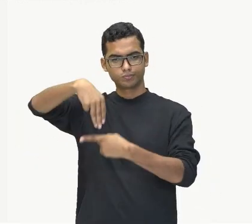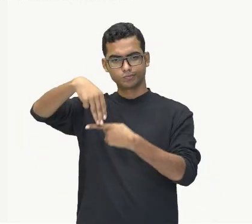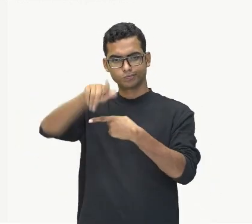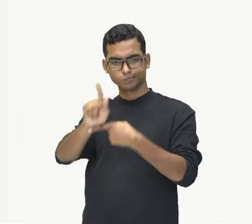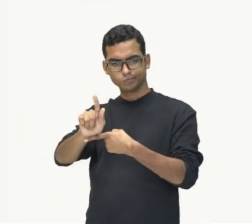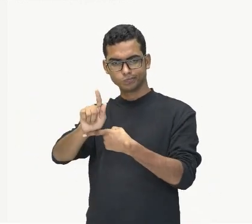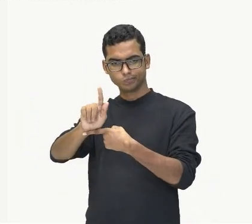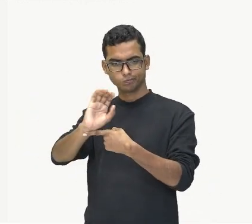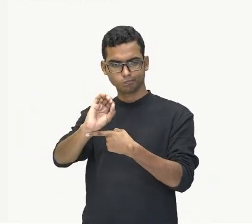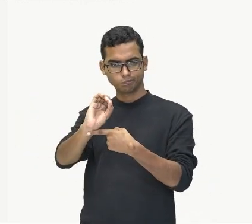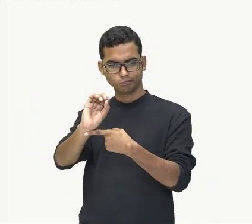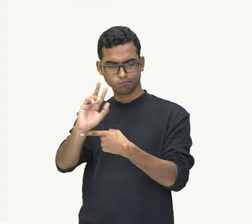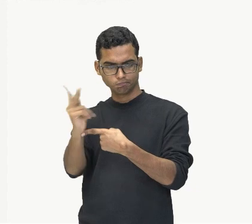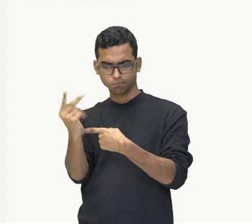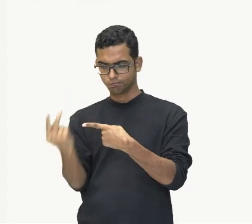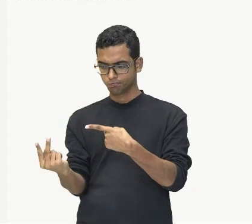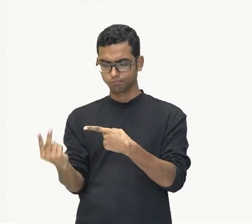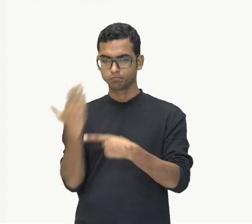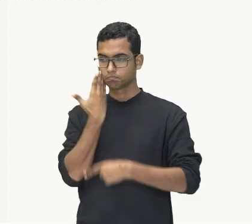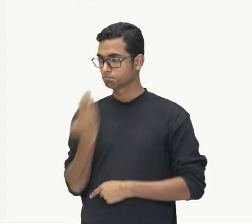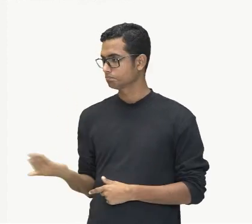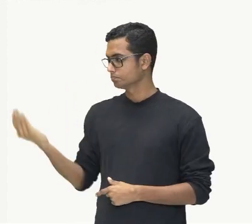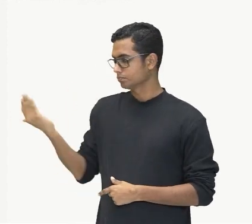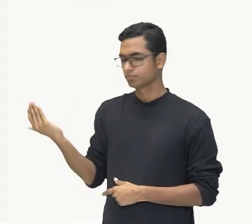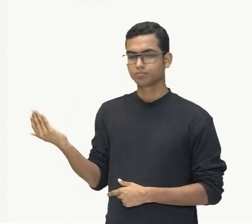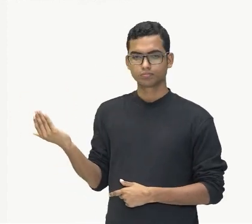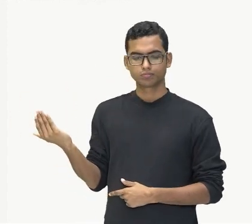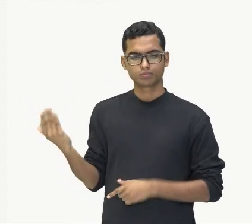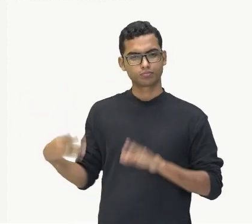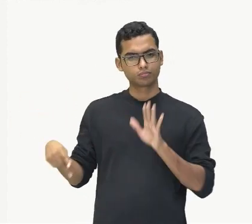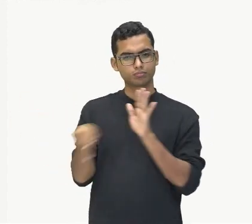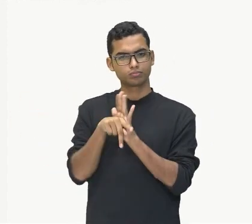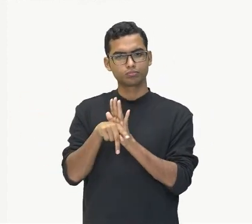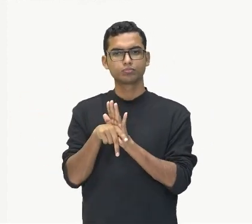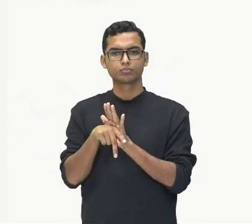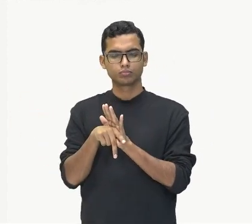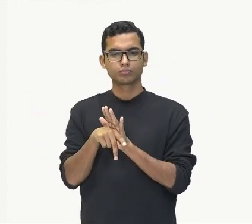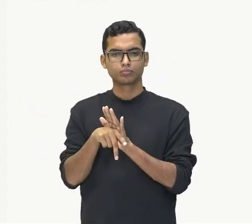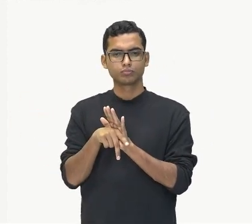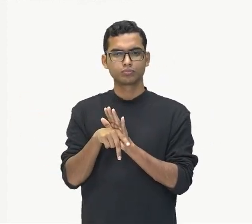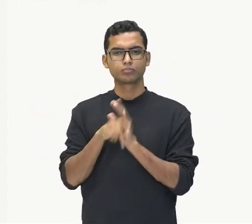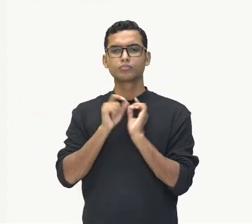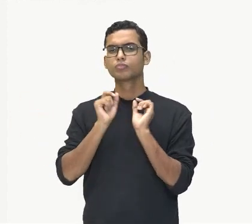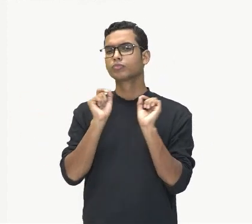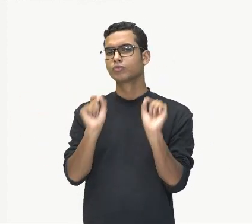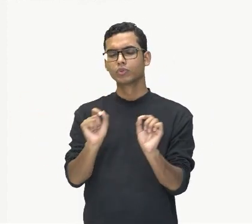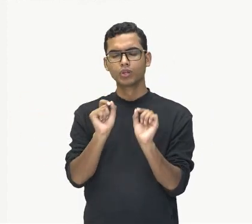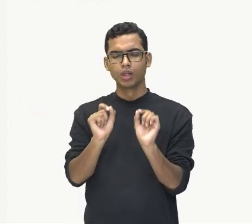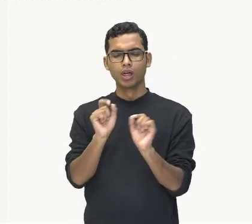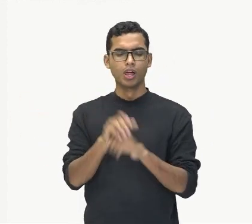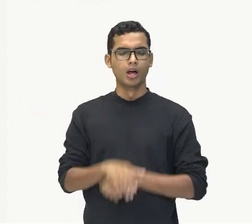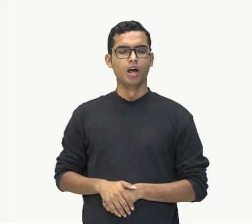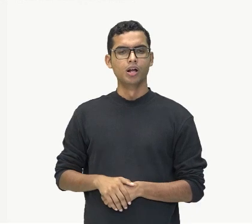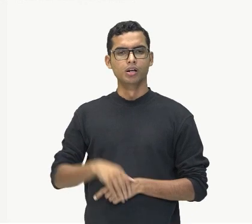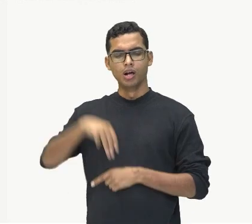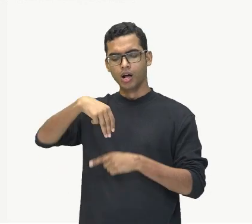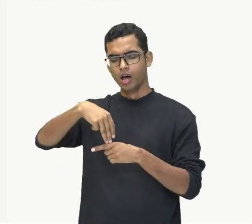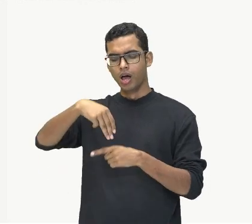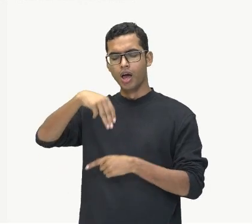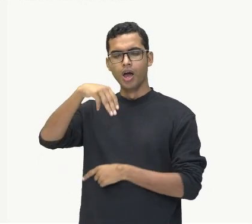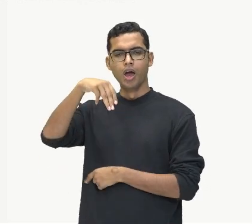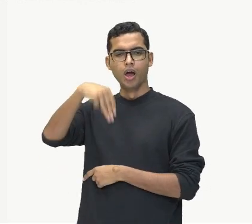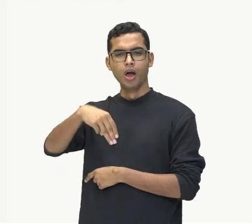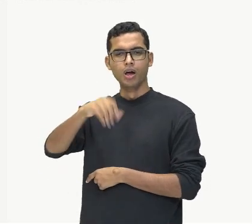da hidroxila, isso aí é o hidróxido de magnésio, vocês conhecem